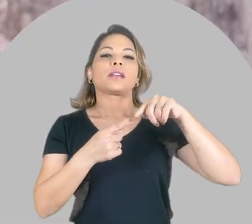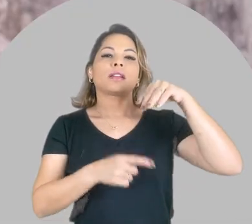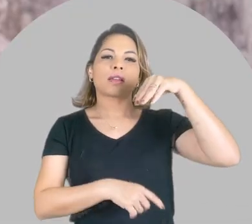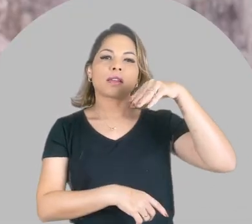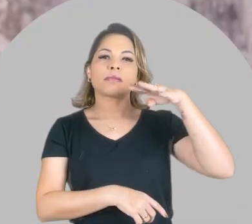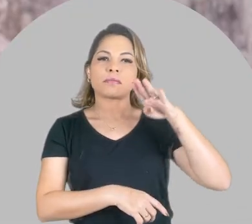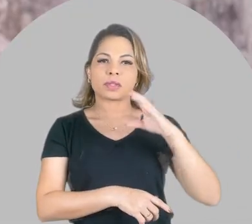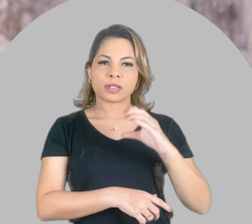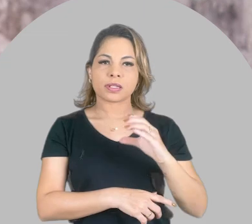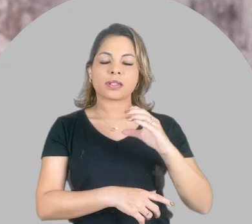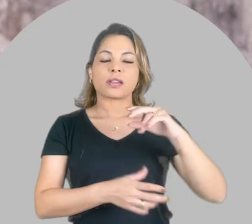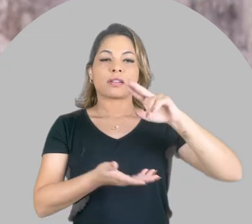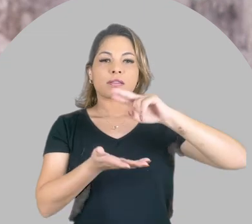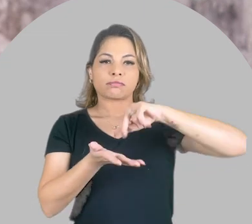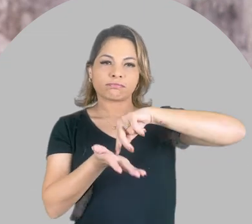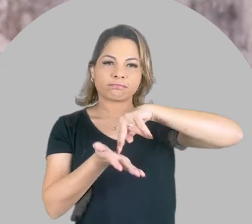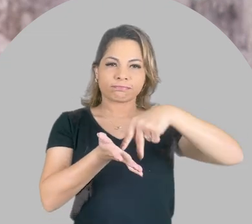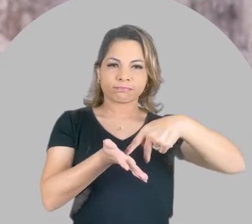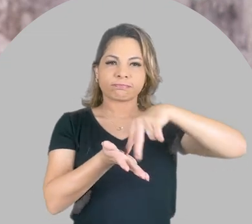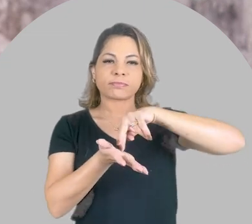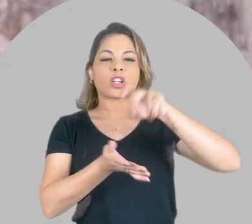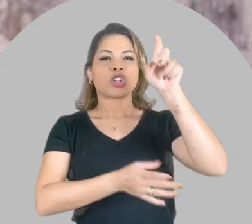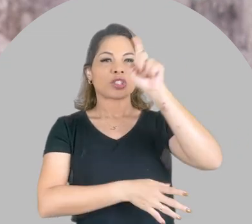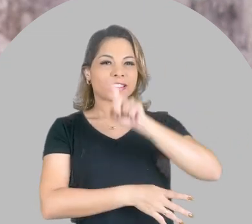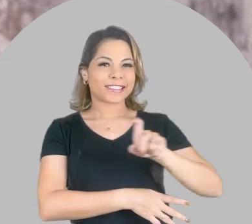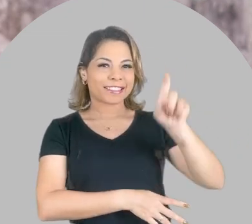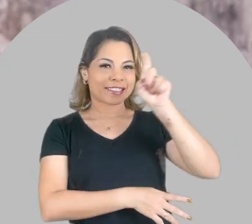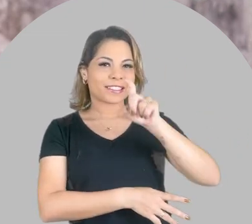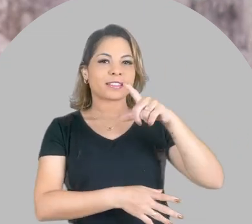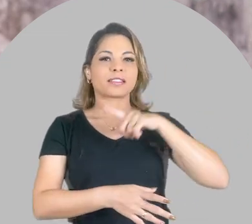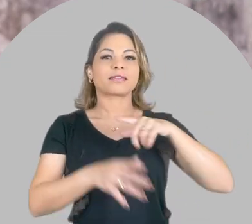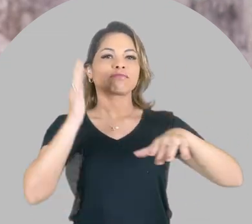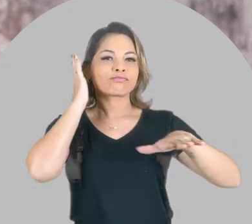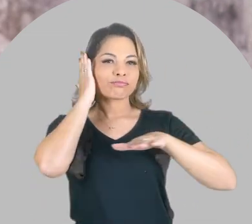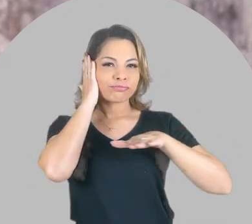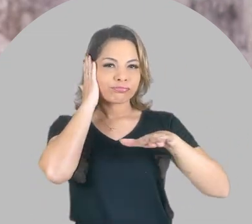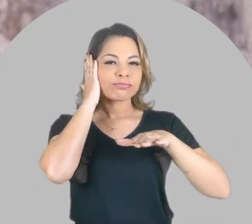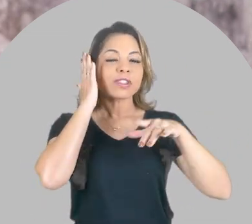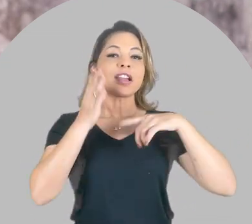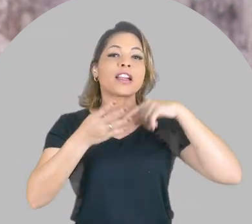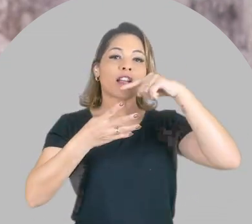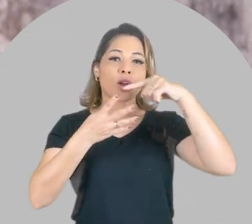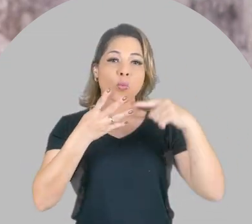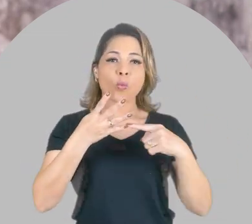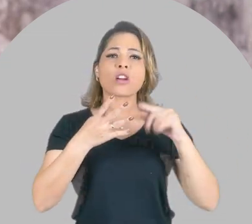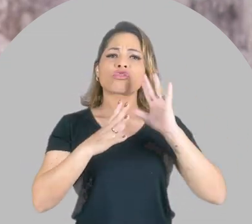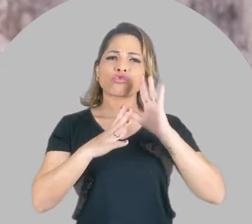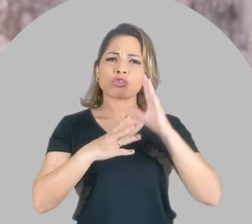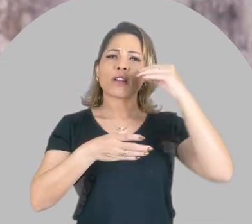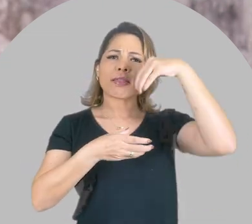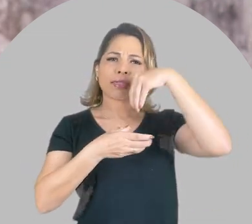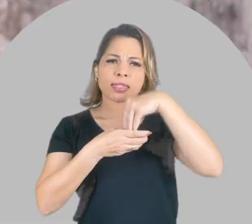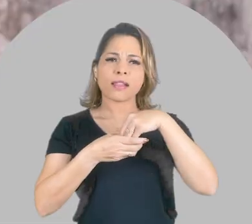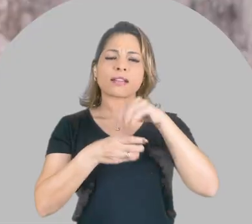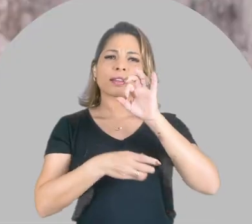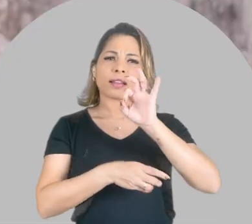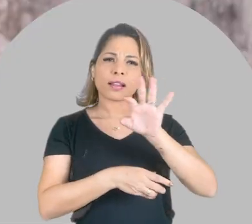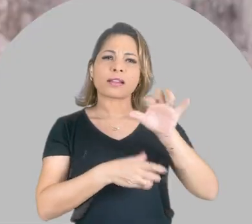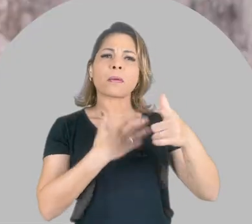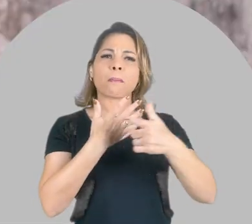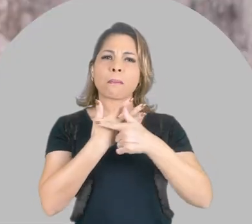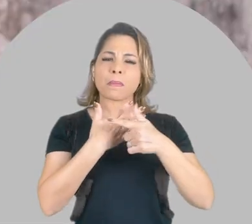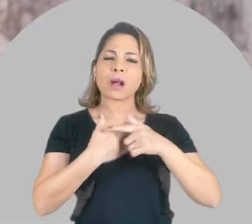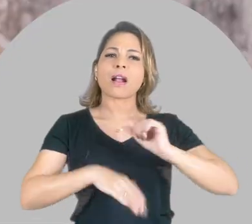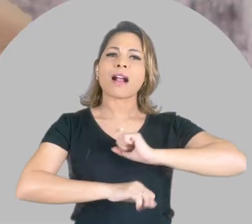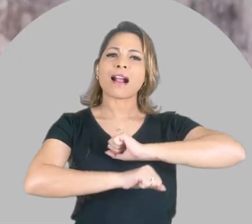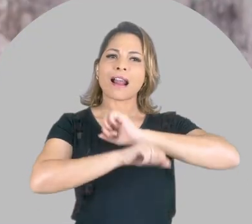mestre cerimônia, na verdade, é o break, o grafite, né, e o DJ, né, eles são elementos que eles já estão bem enraizados, cada um já com a sua